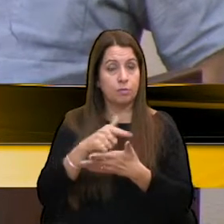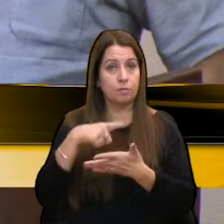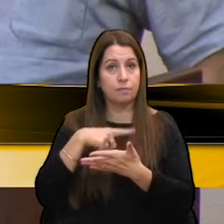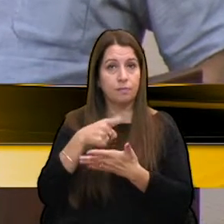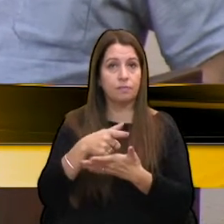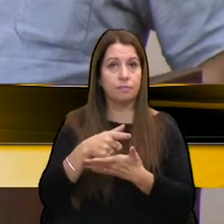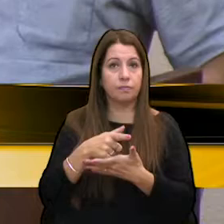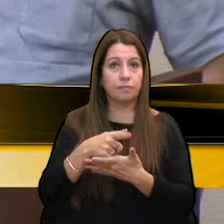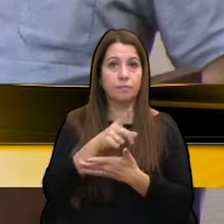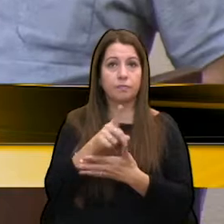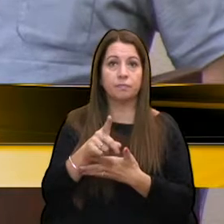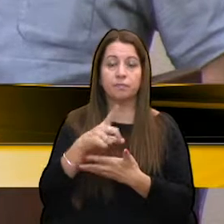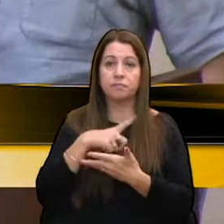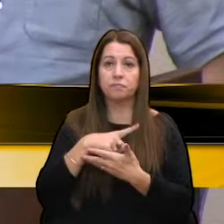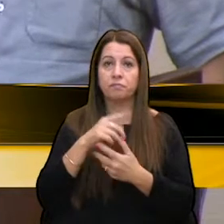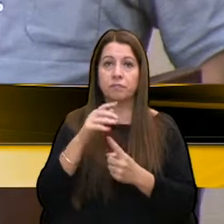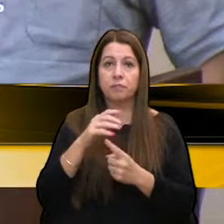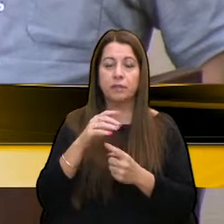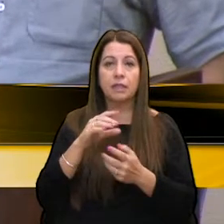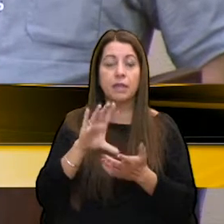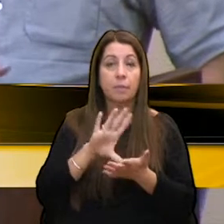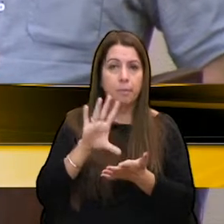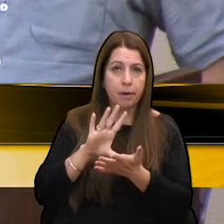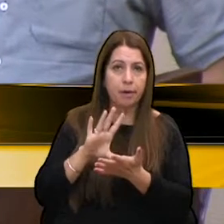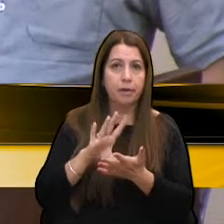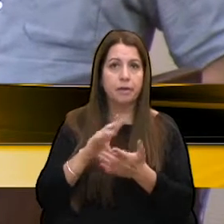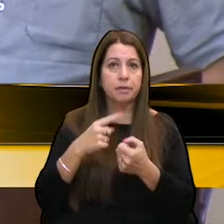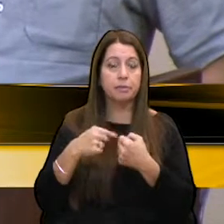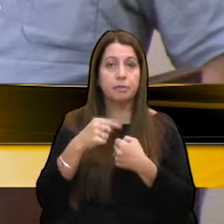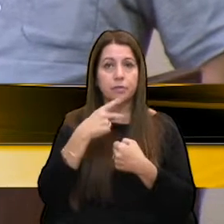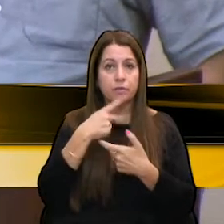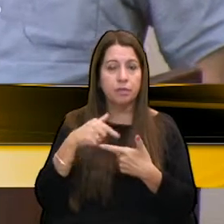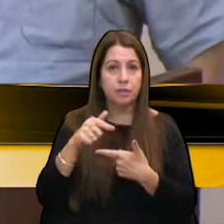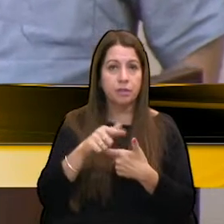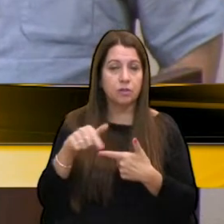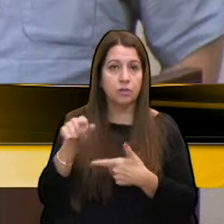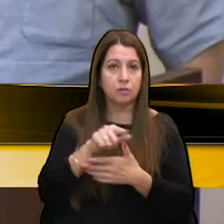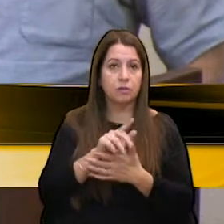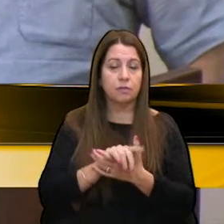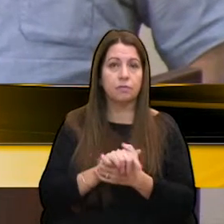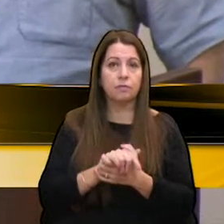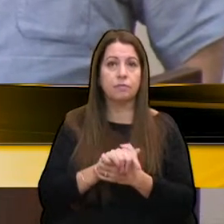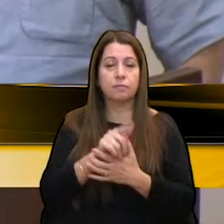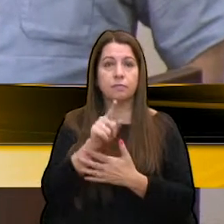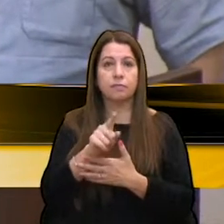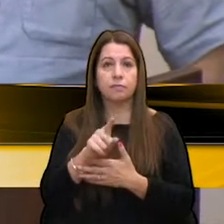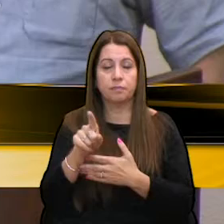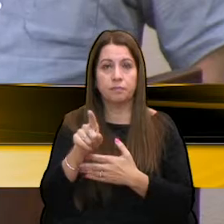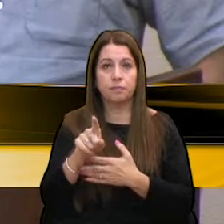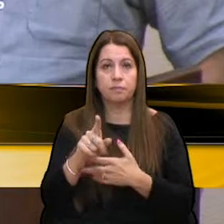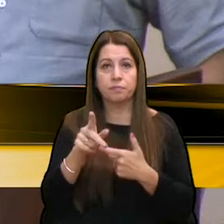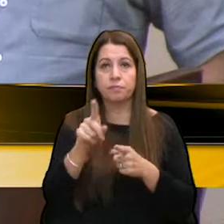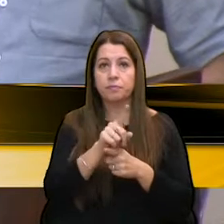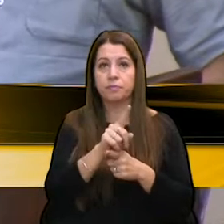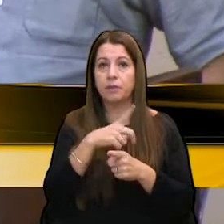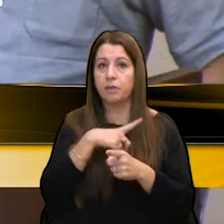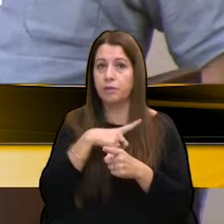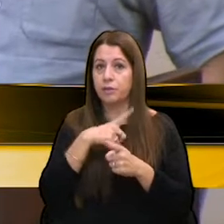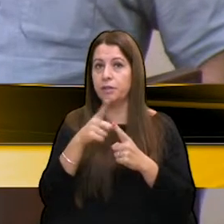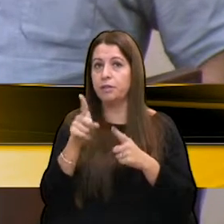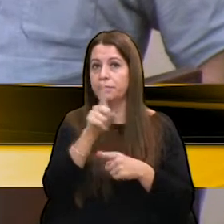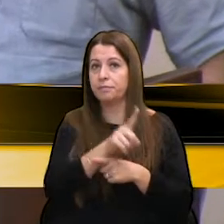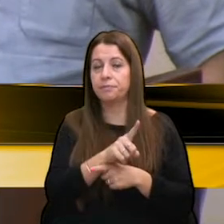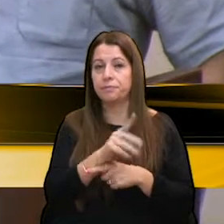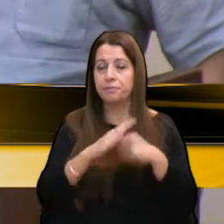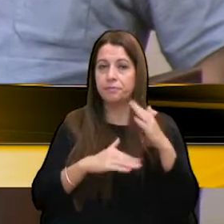feira, a praça, o município dizia que o atual gestor, tanto que o nosso líder do governo hoje está dando um